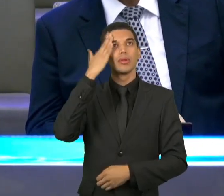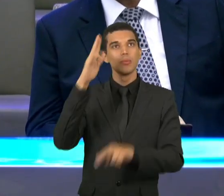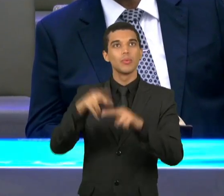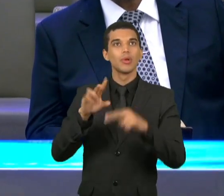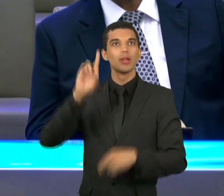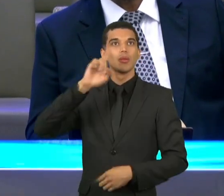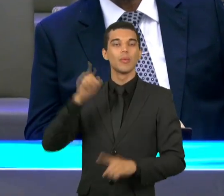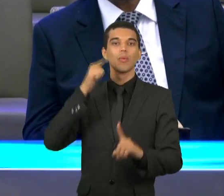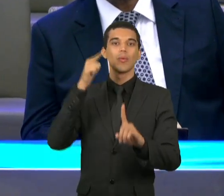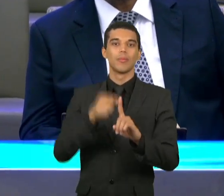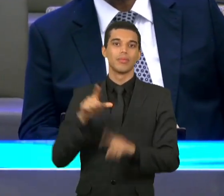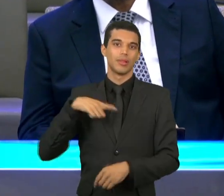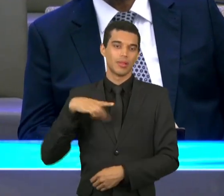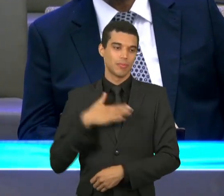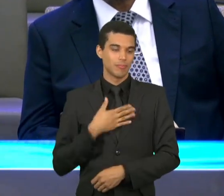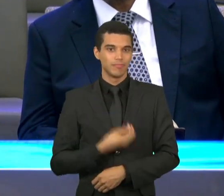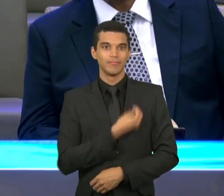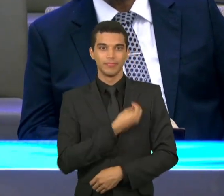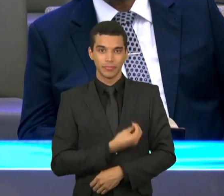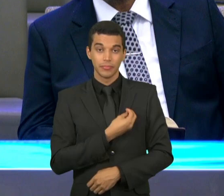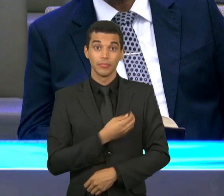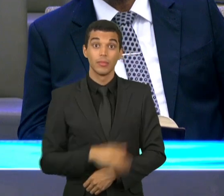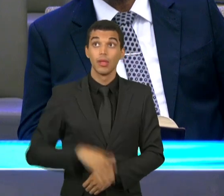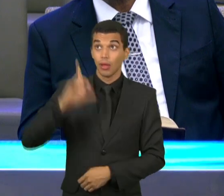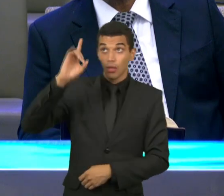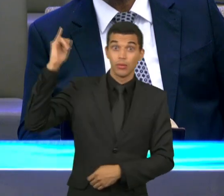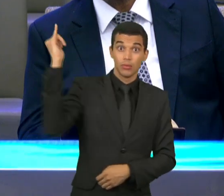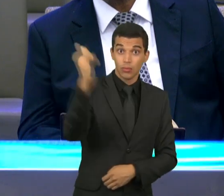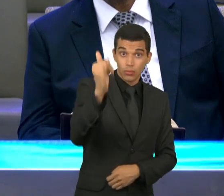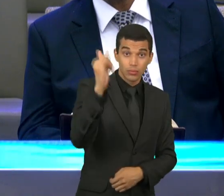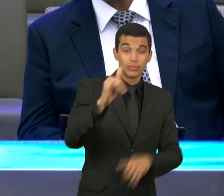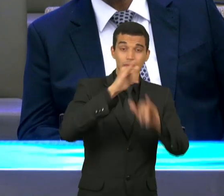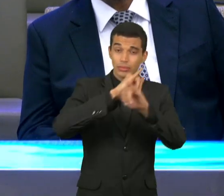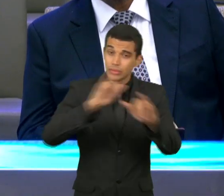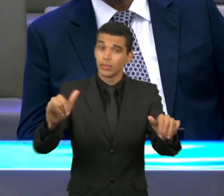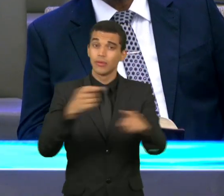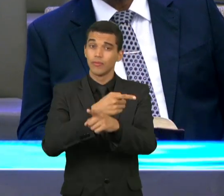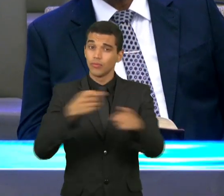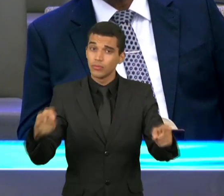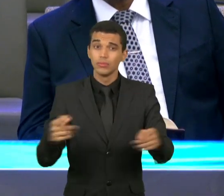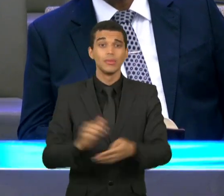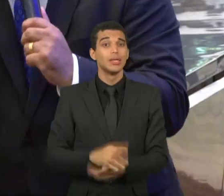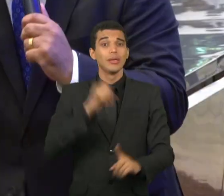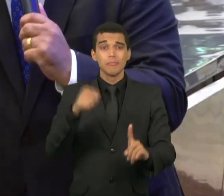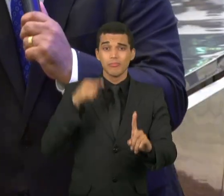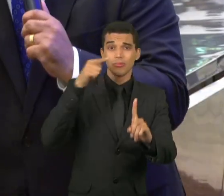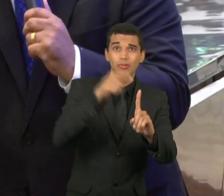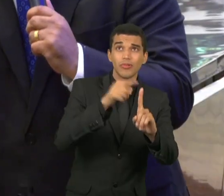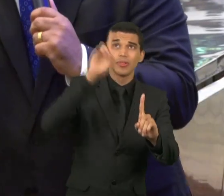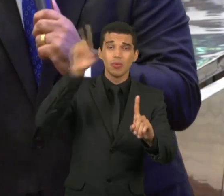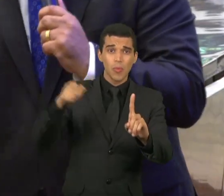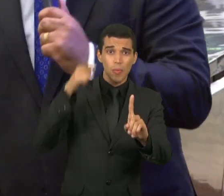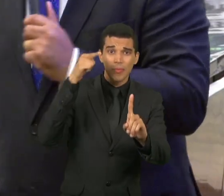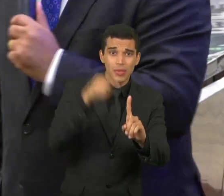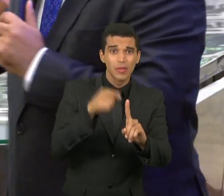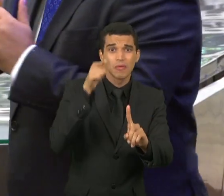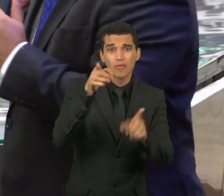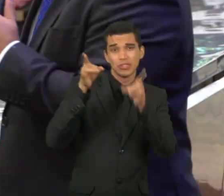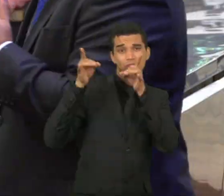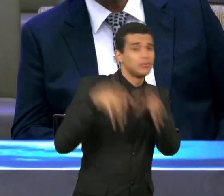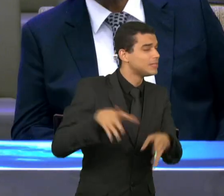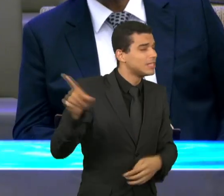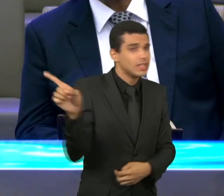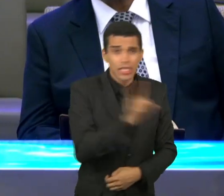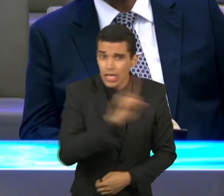esta nova geração, é a seguinte: não abra mão do propósito a qualquer custo,